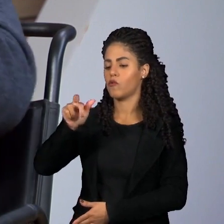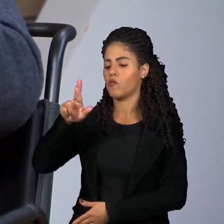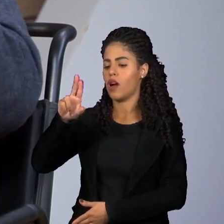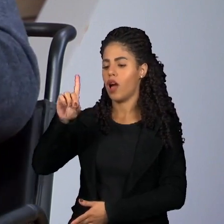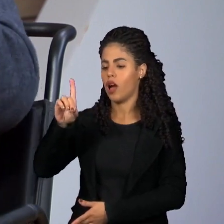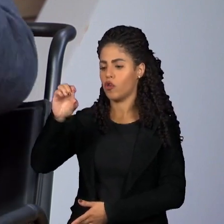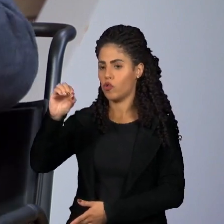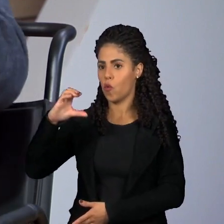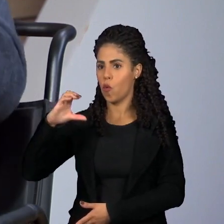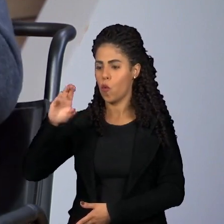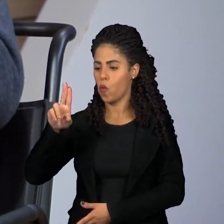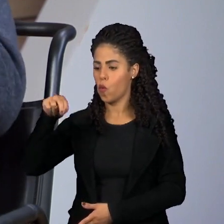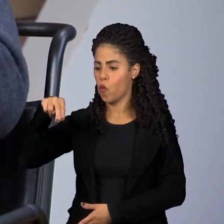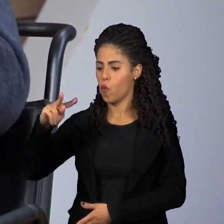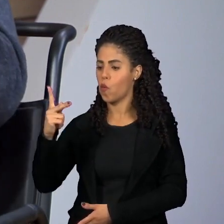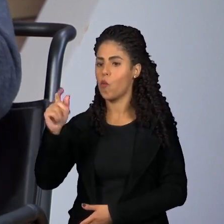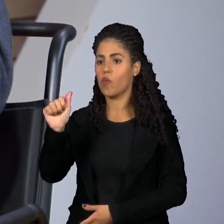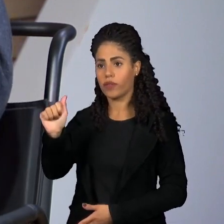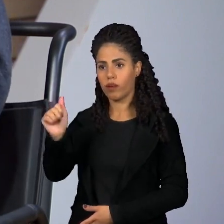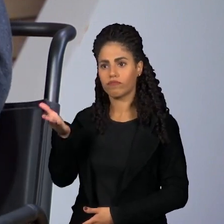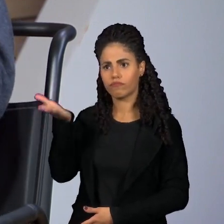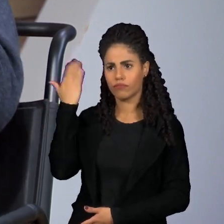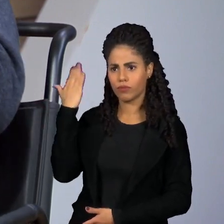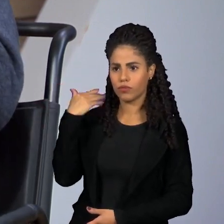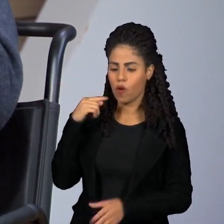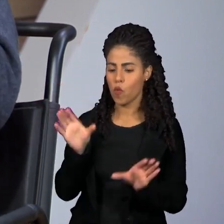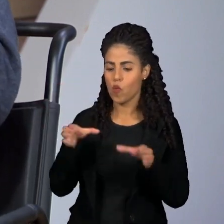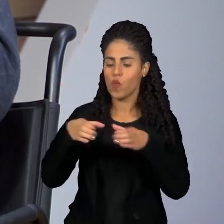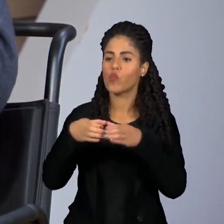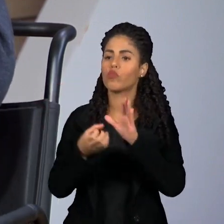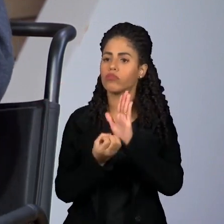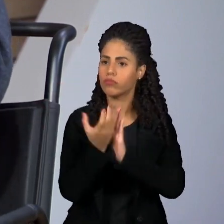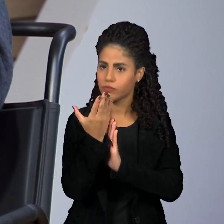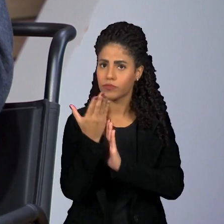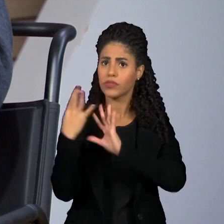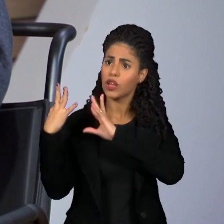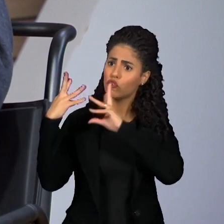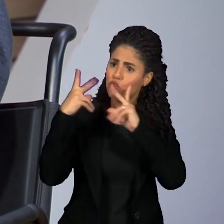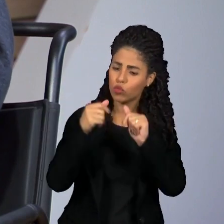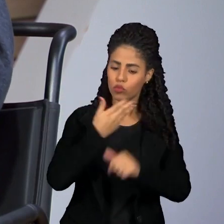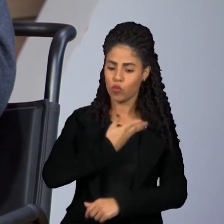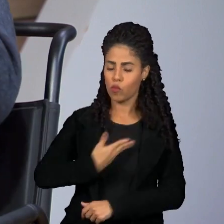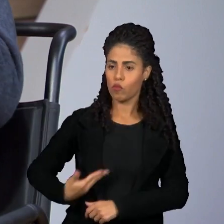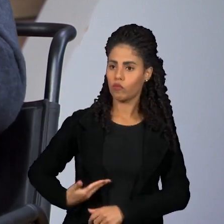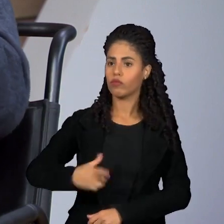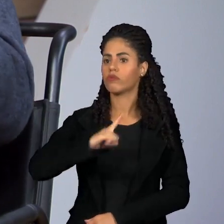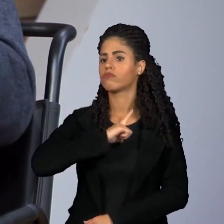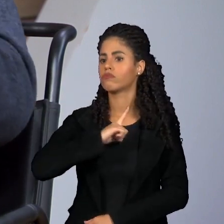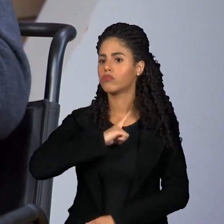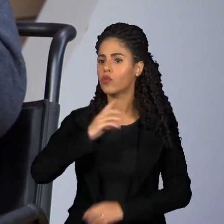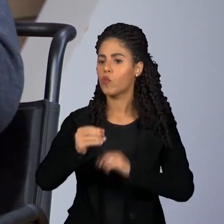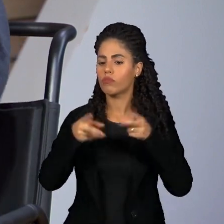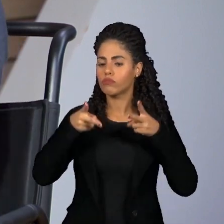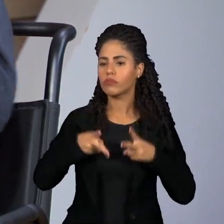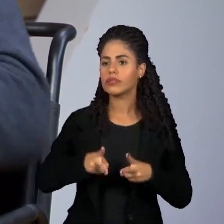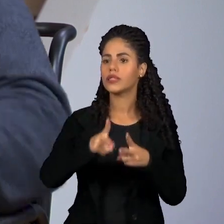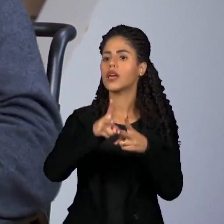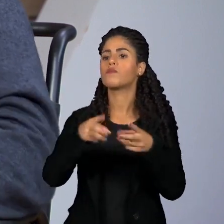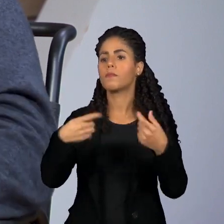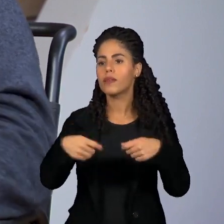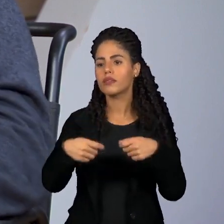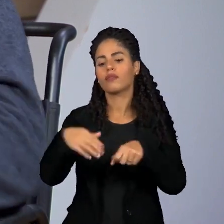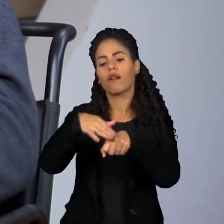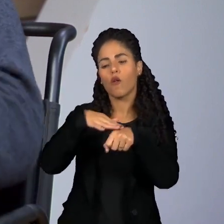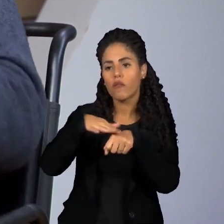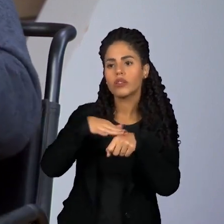aonde institucionalizou-se esse grupo e todo governo tem, como sempre teve, que conversar com ele